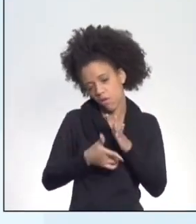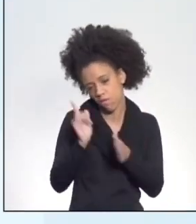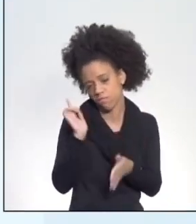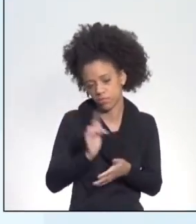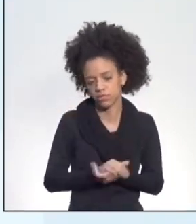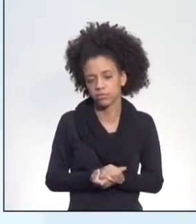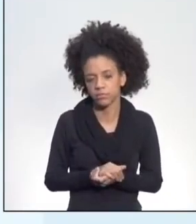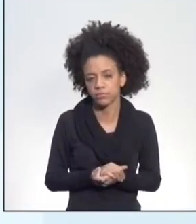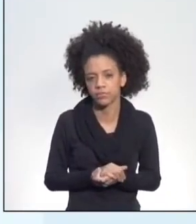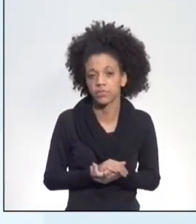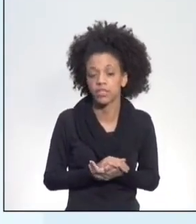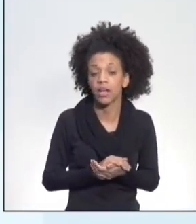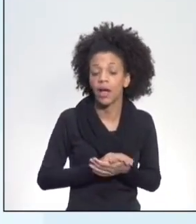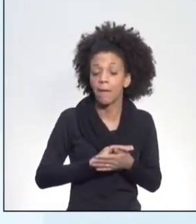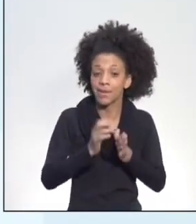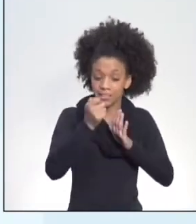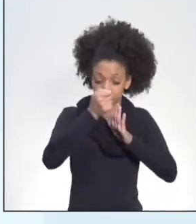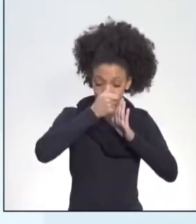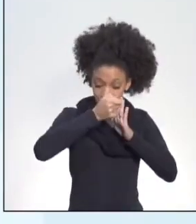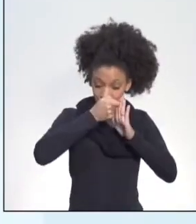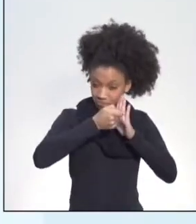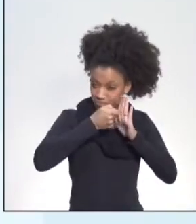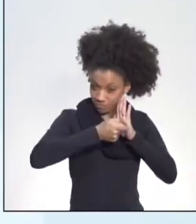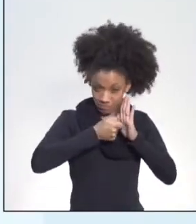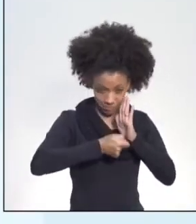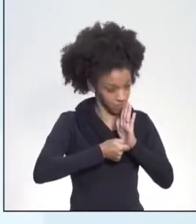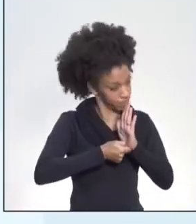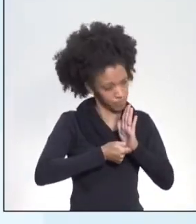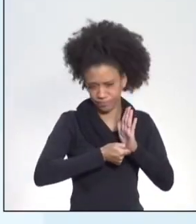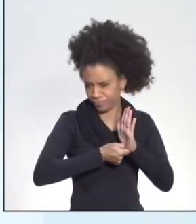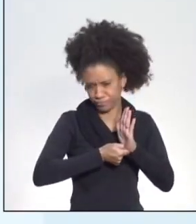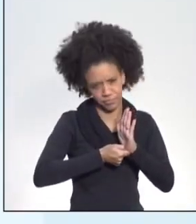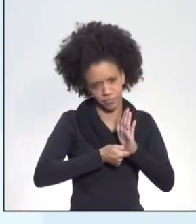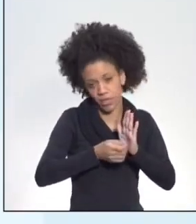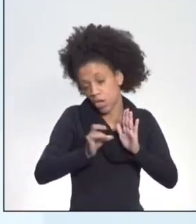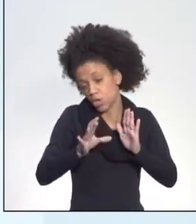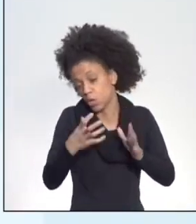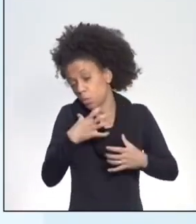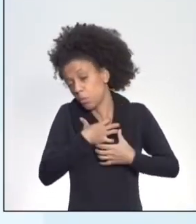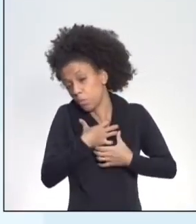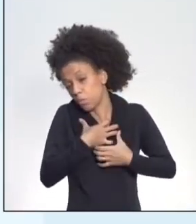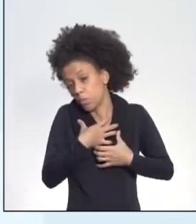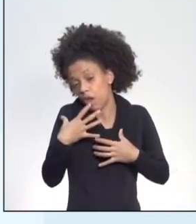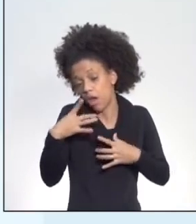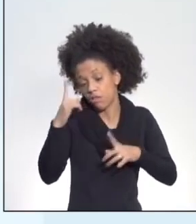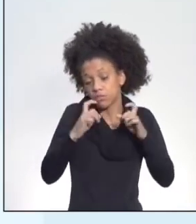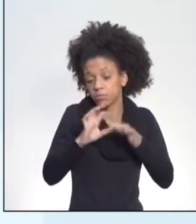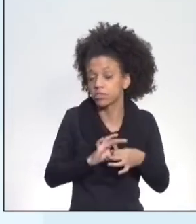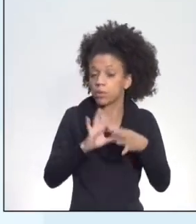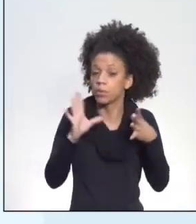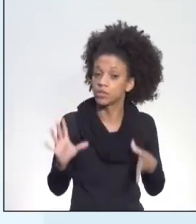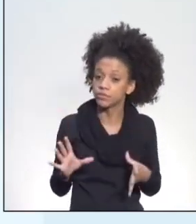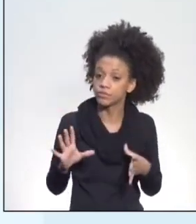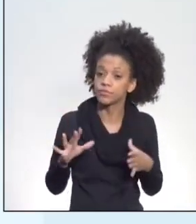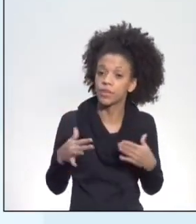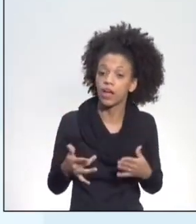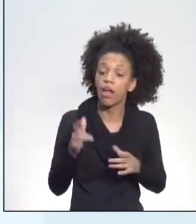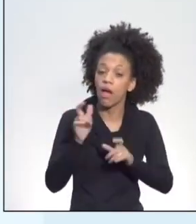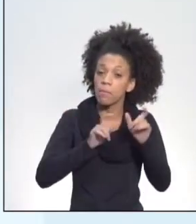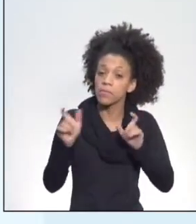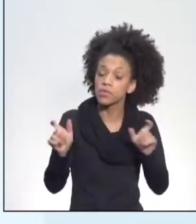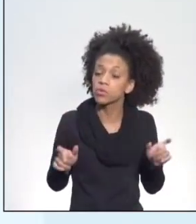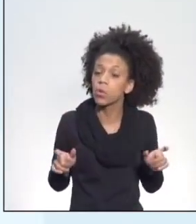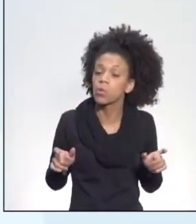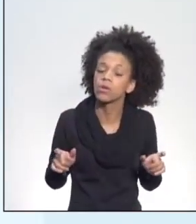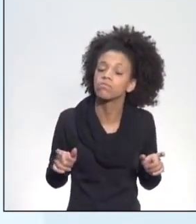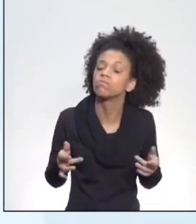anteriormente. No caso da pichação, não. Né, a pichação ela é apenas uma forma de expressão livre. Ou seja, né, a pessoa,